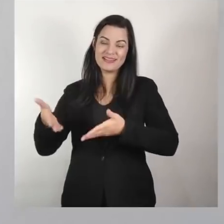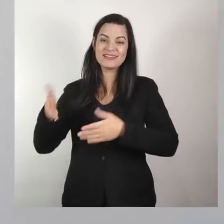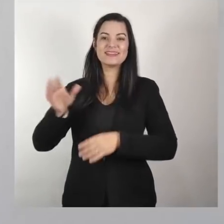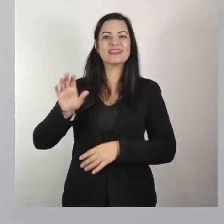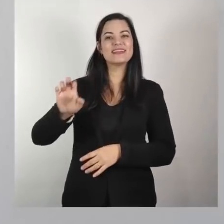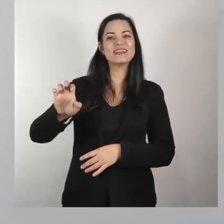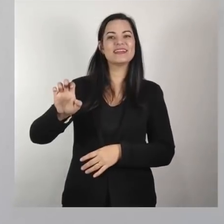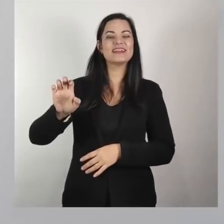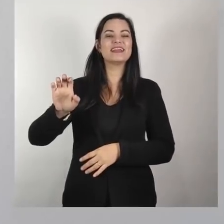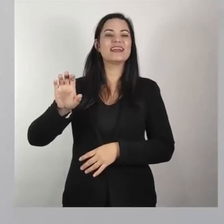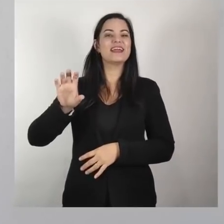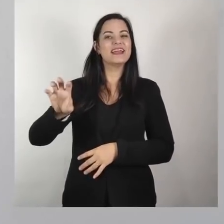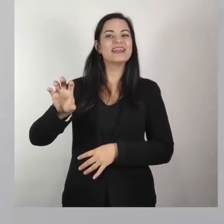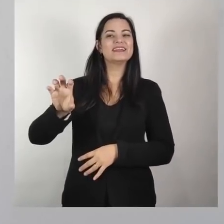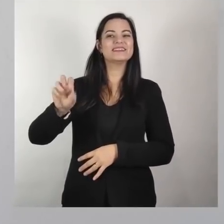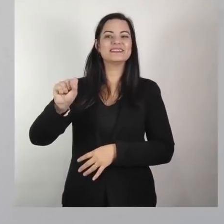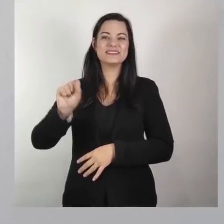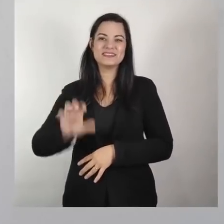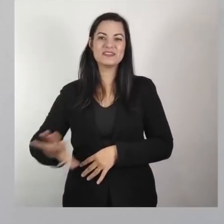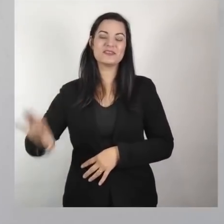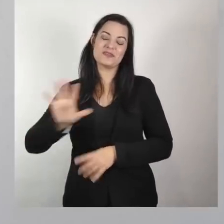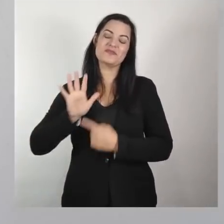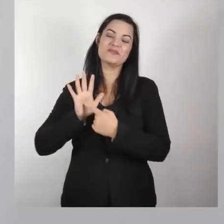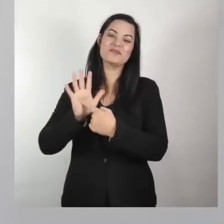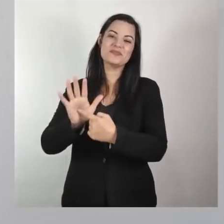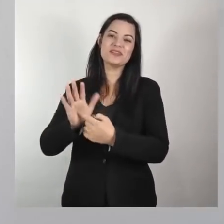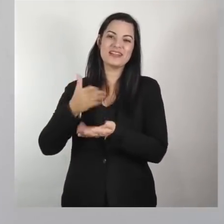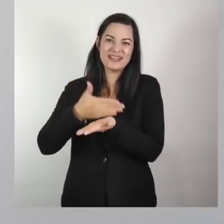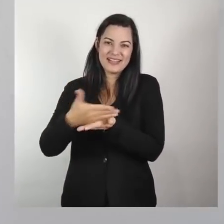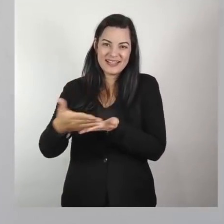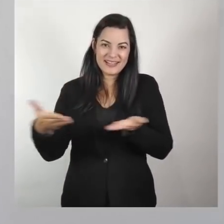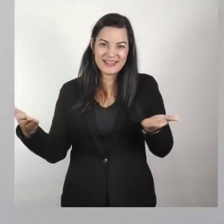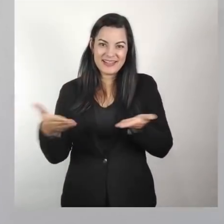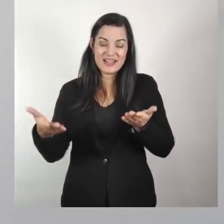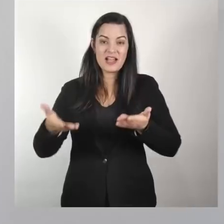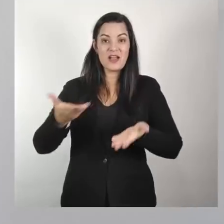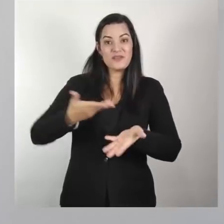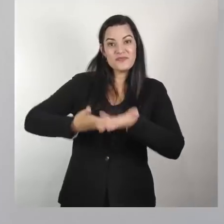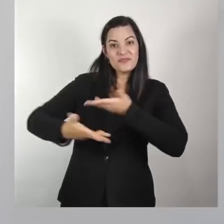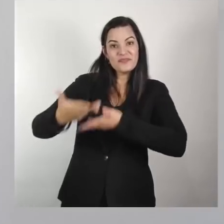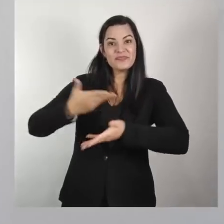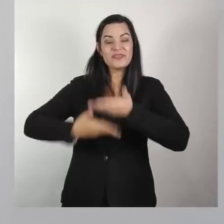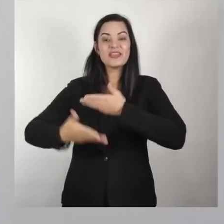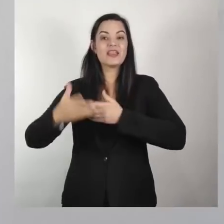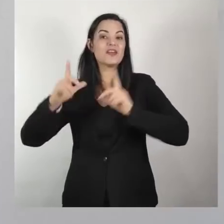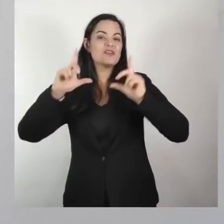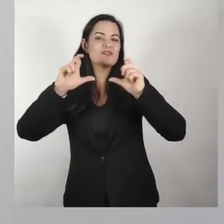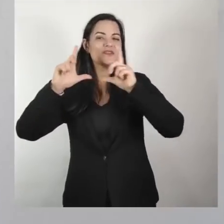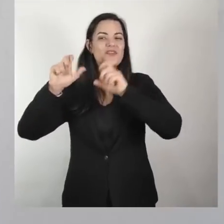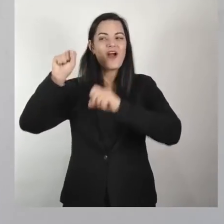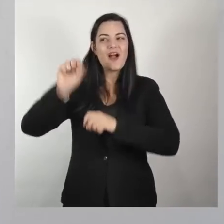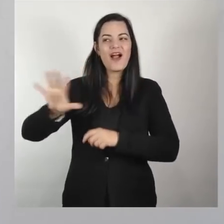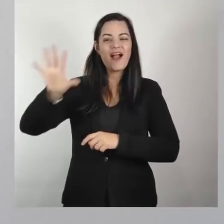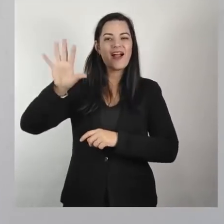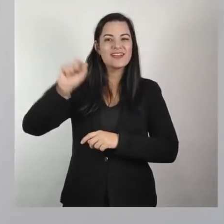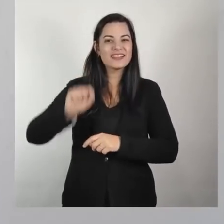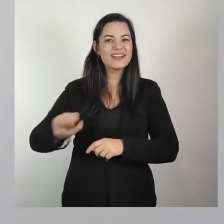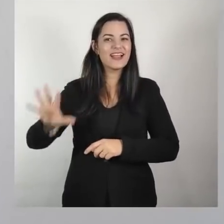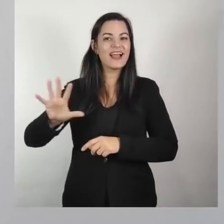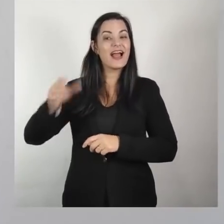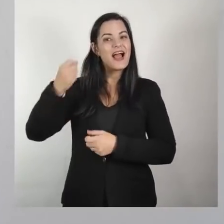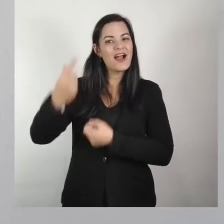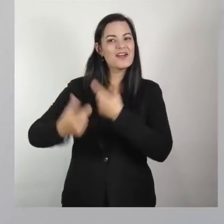sudeste, que eu vou te mostrar a partir de agora, compartilhando algumas imagens